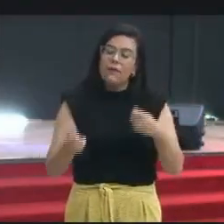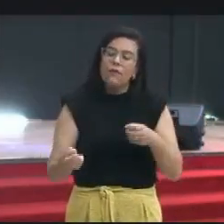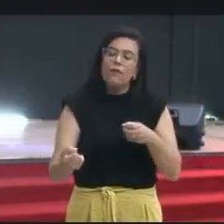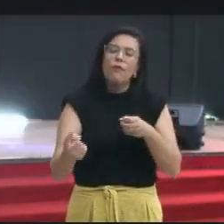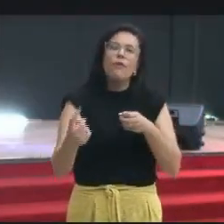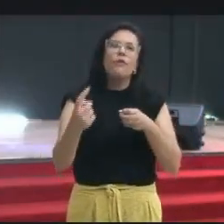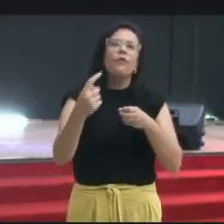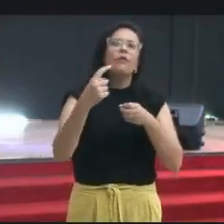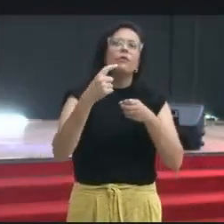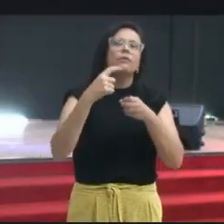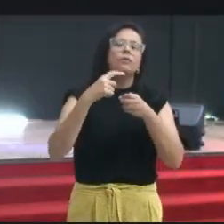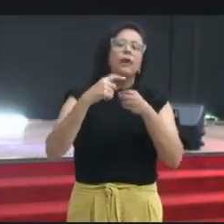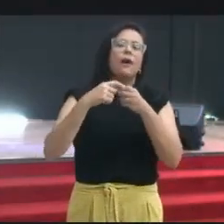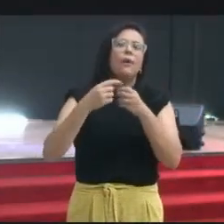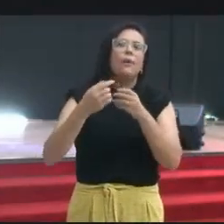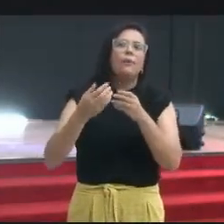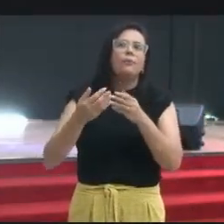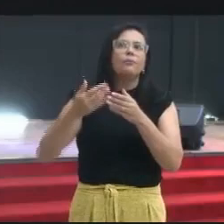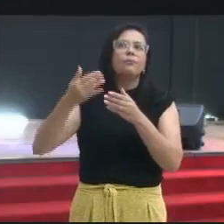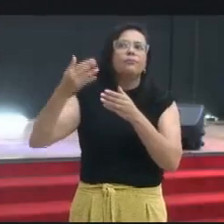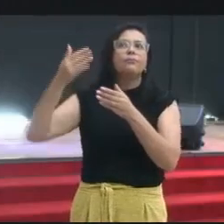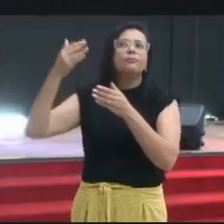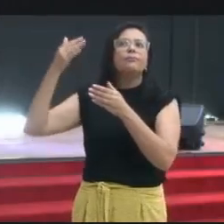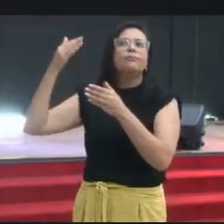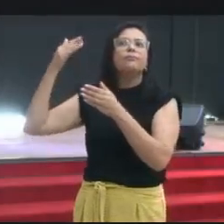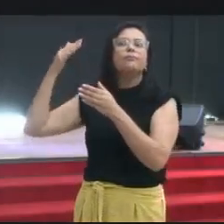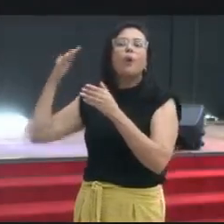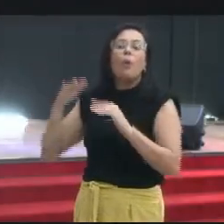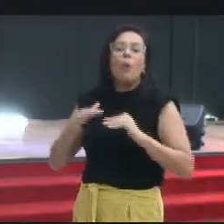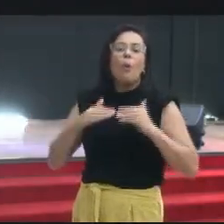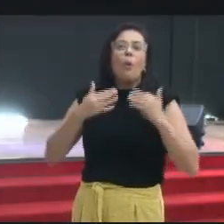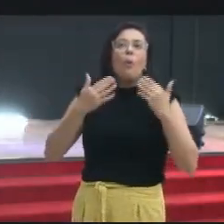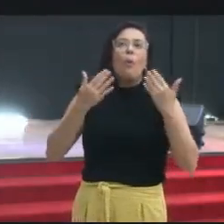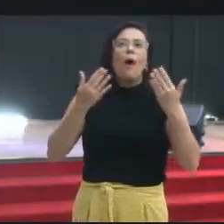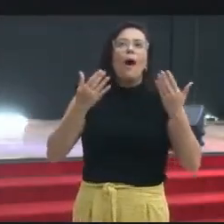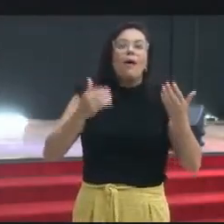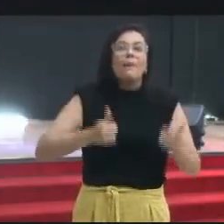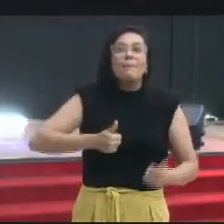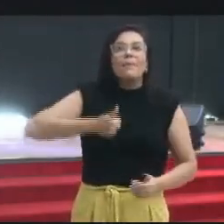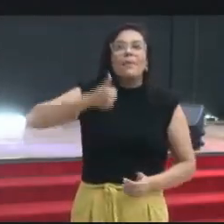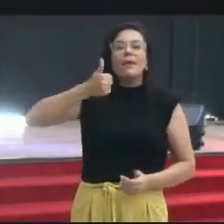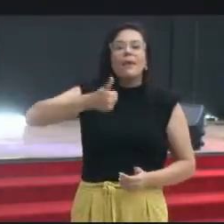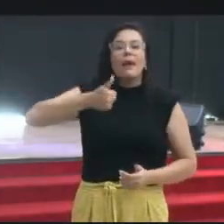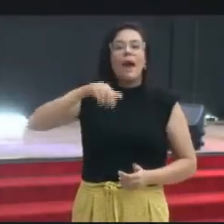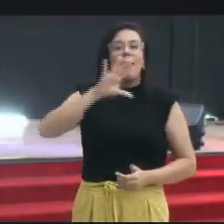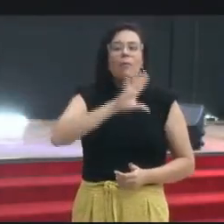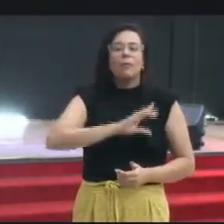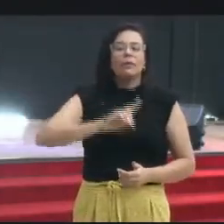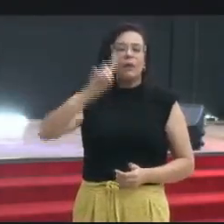noite é dia de você voltar ao primeiro amor.